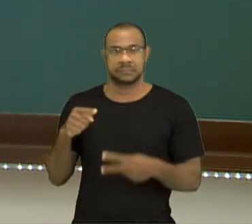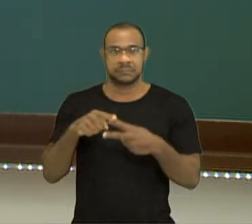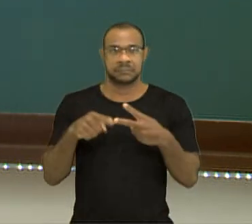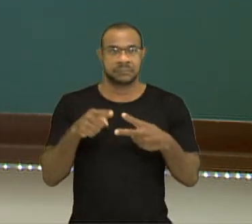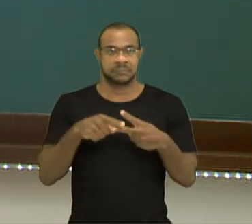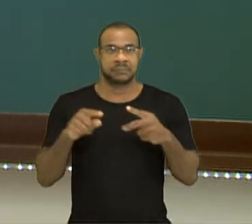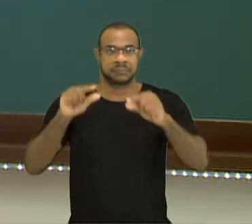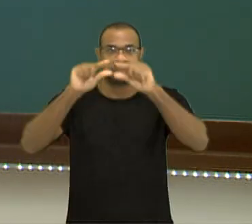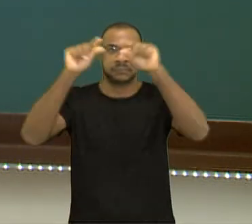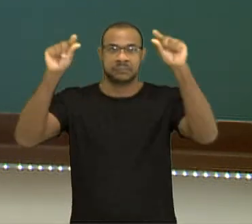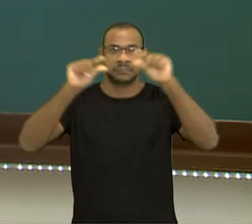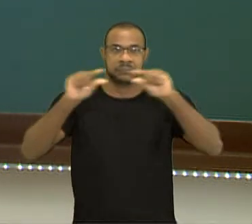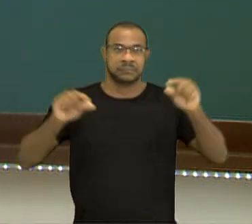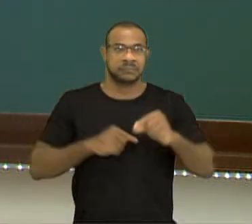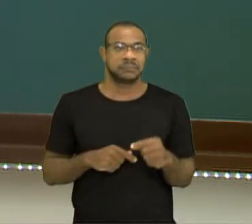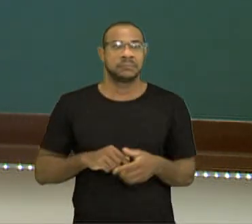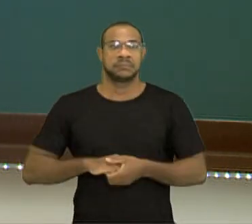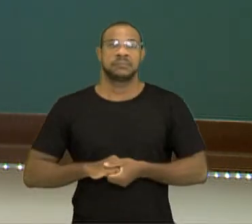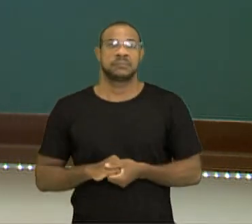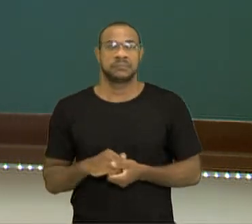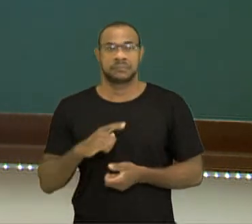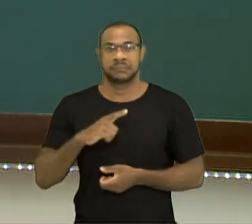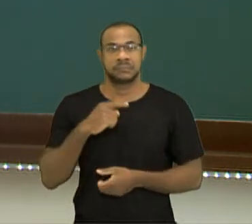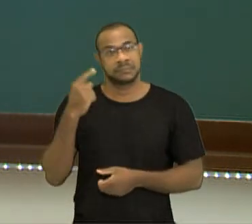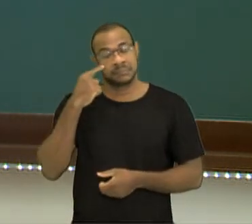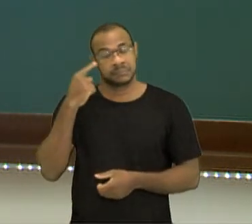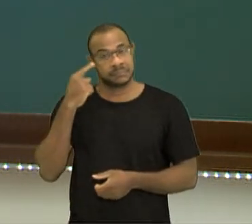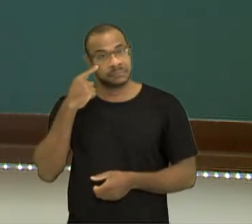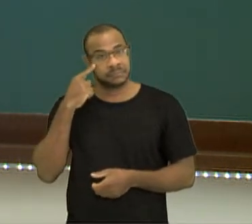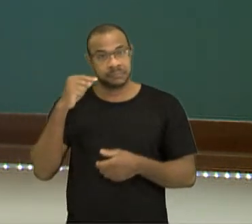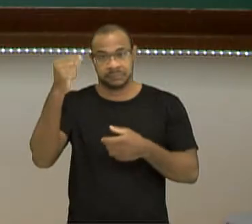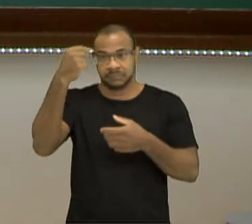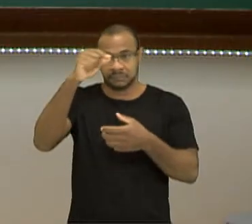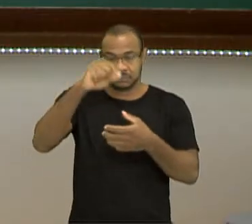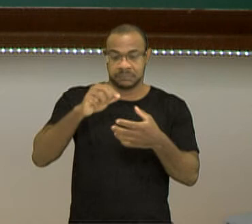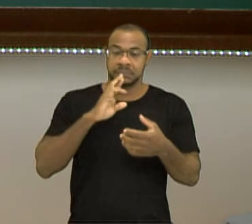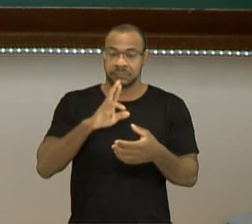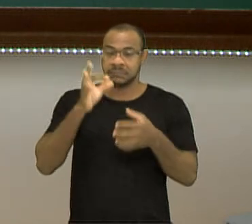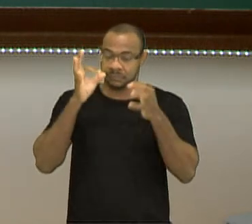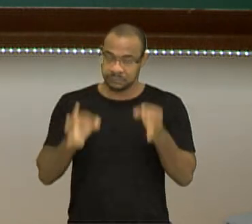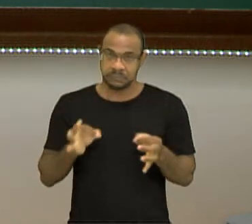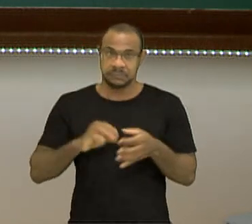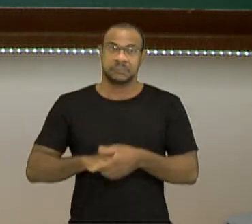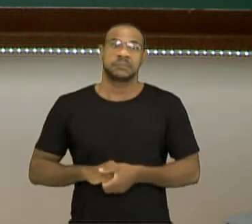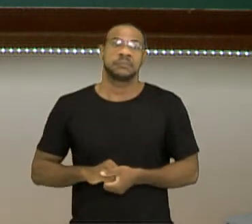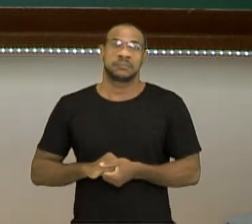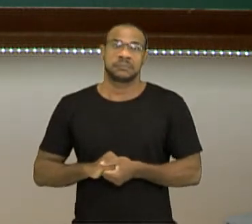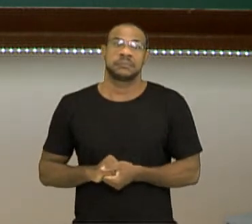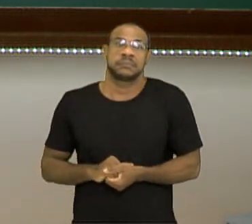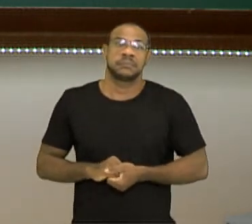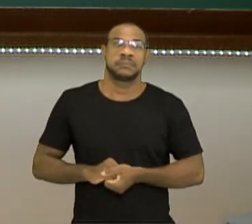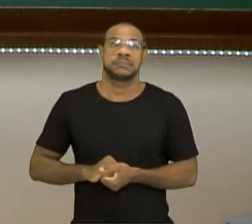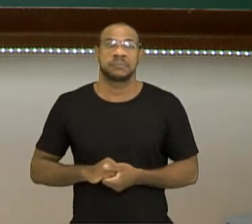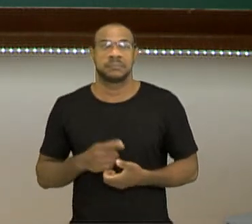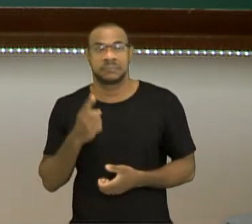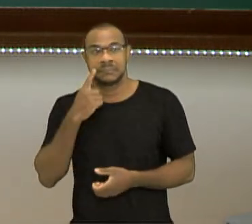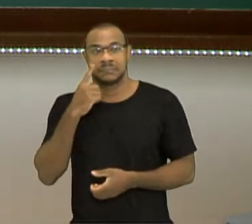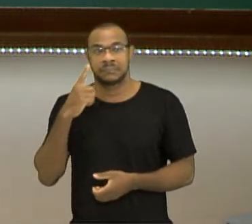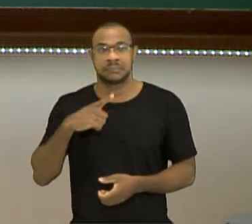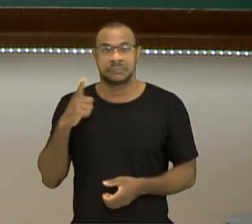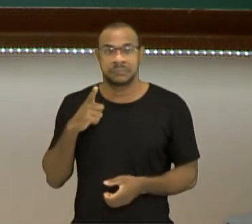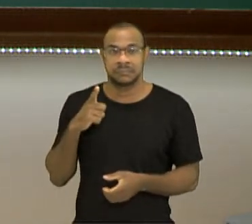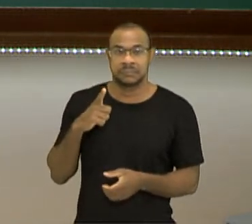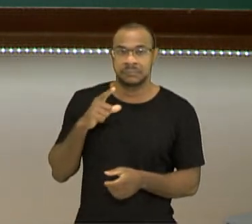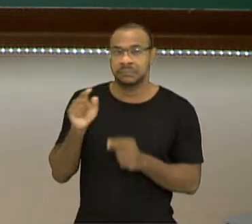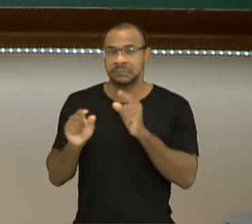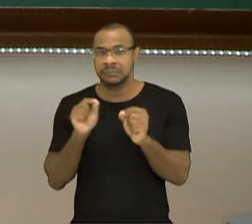duas alternativas, cada uma delas. Pensem aí para poder marcar a resposta correta justamente sobre essa coisa do... Ué, peraí, aqui eu tenho uma crítica. Não,